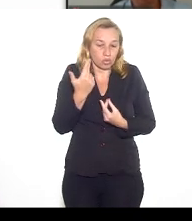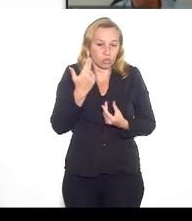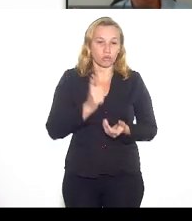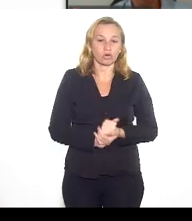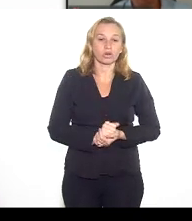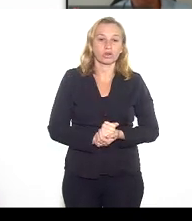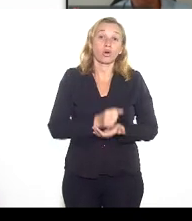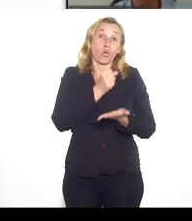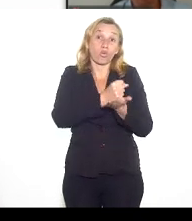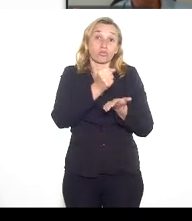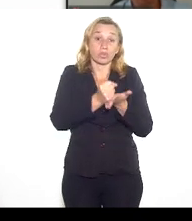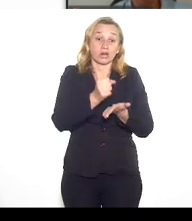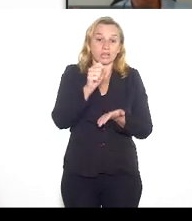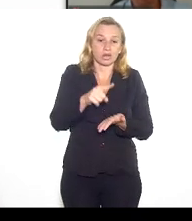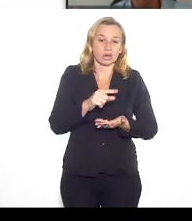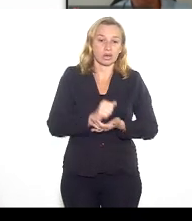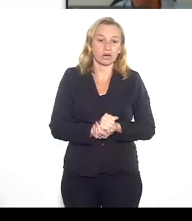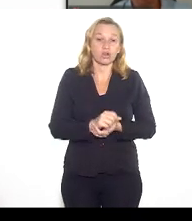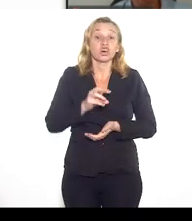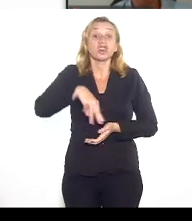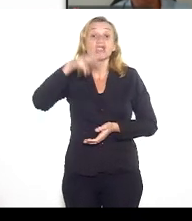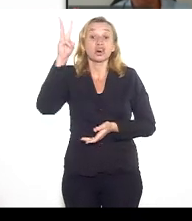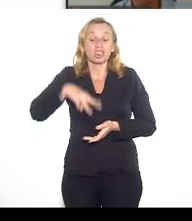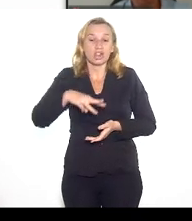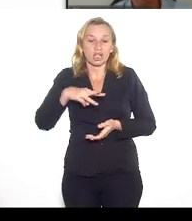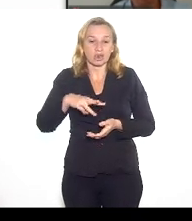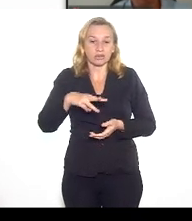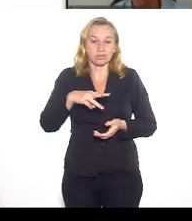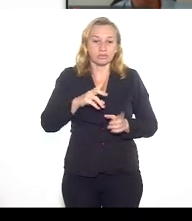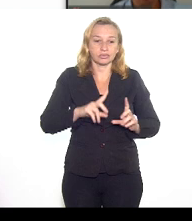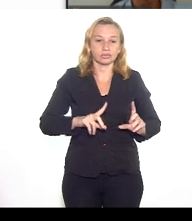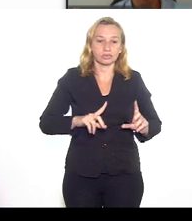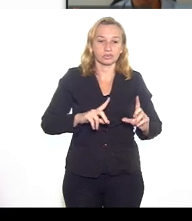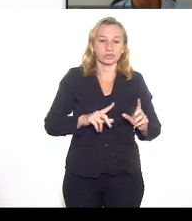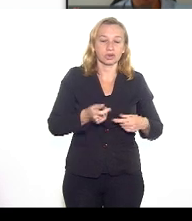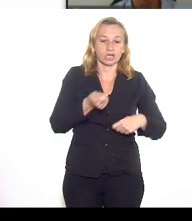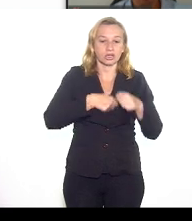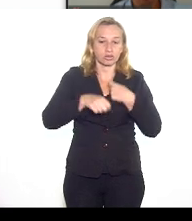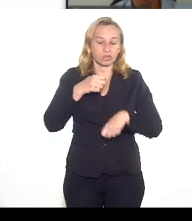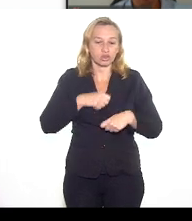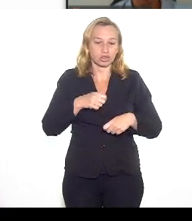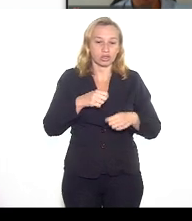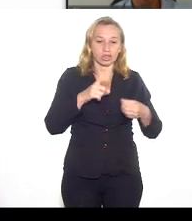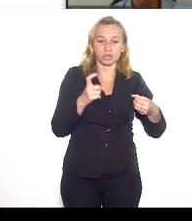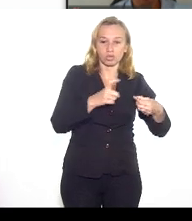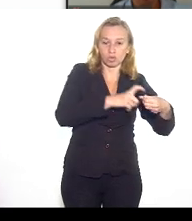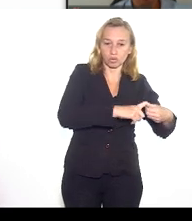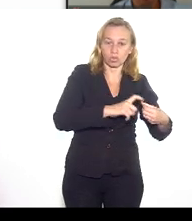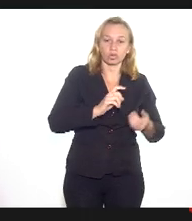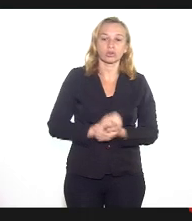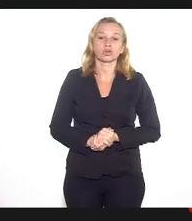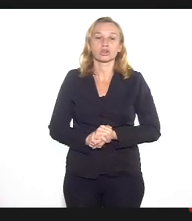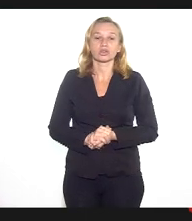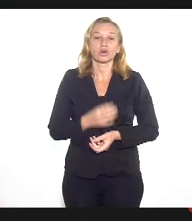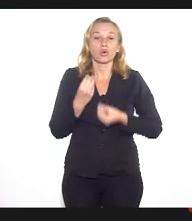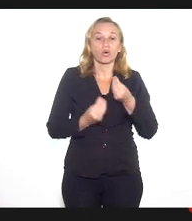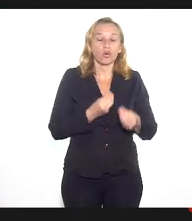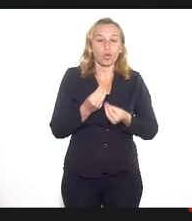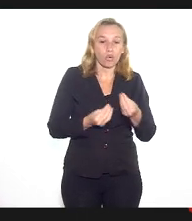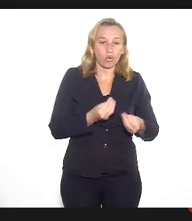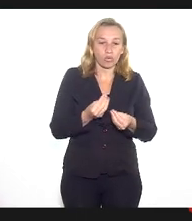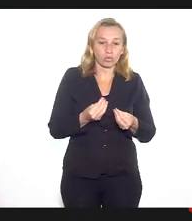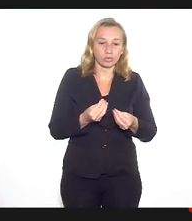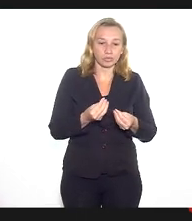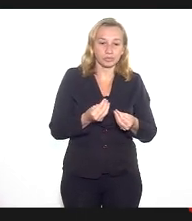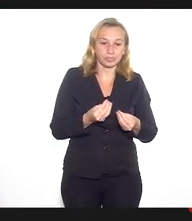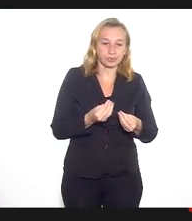do contrato, quem é o operador, o percentual que as partes detêm naquele consórcio, a forma como os livros